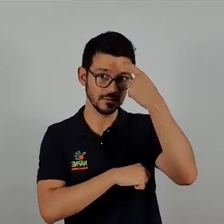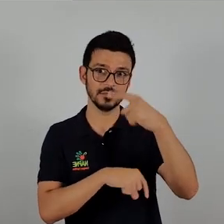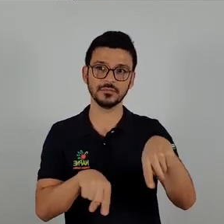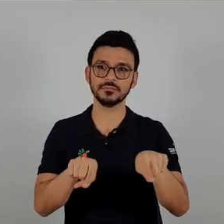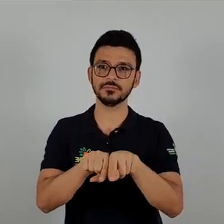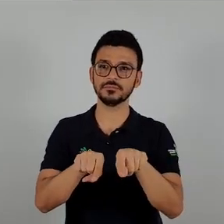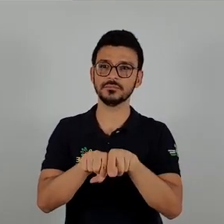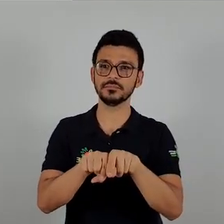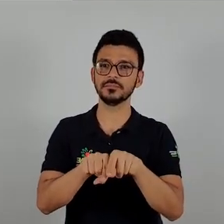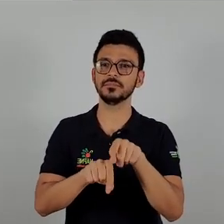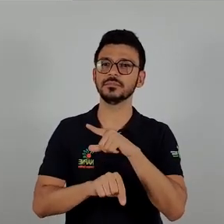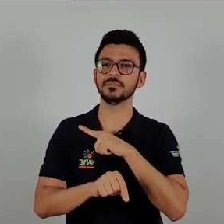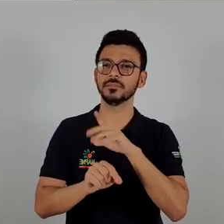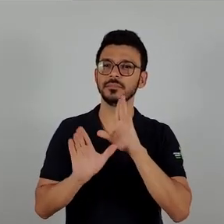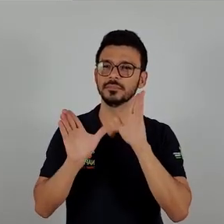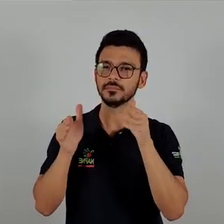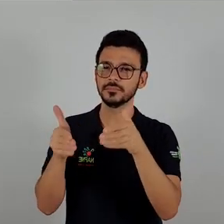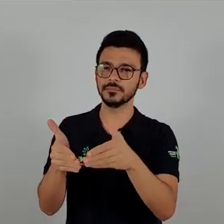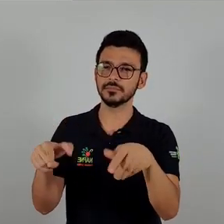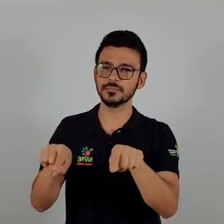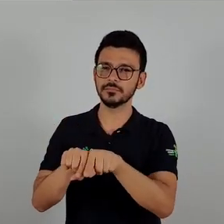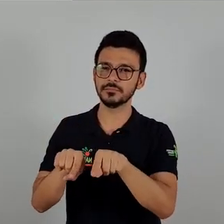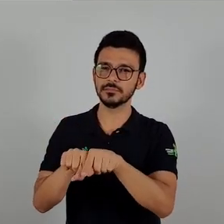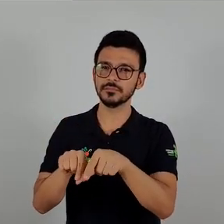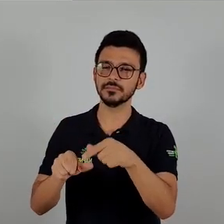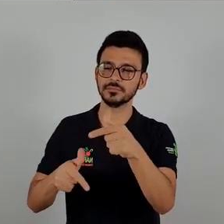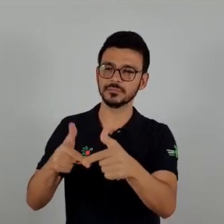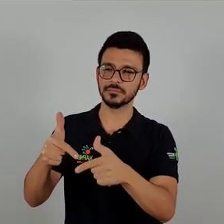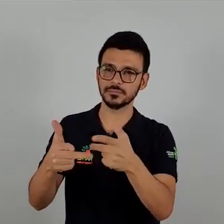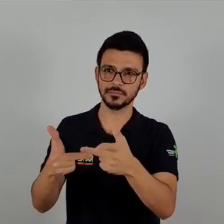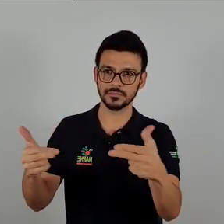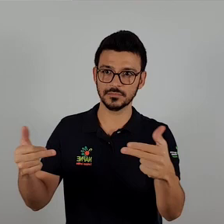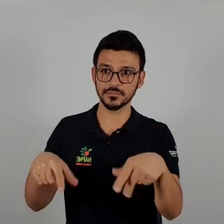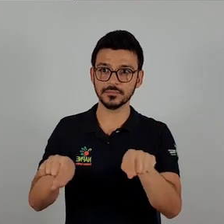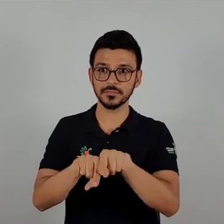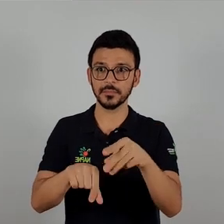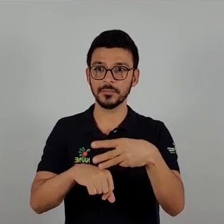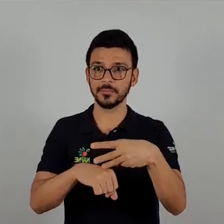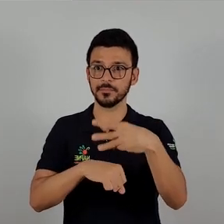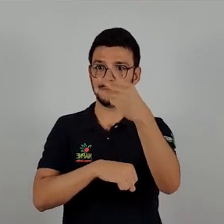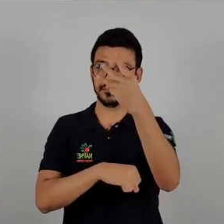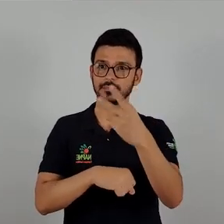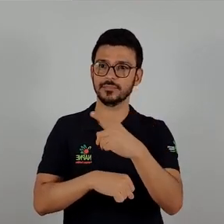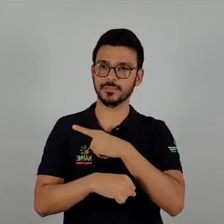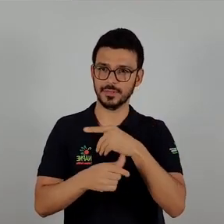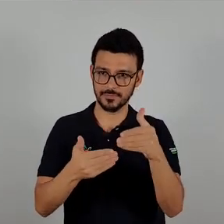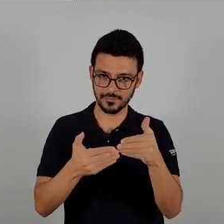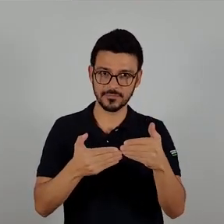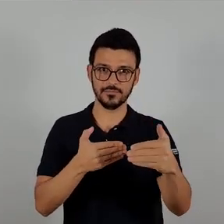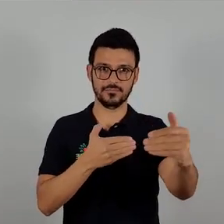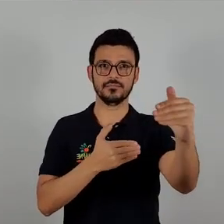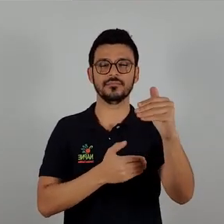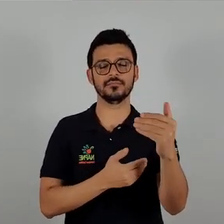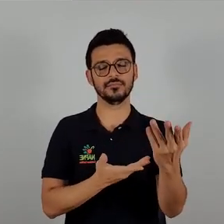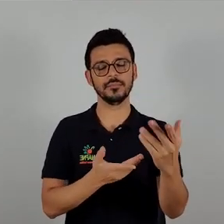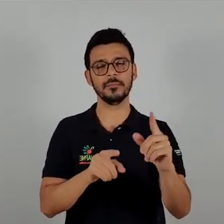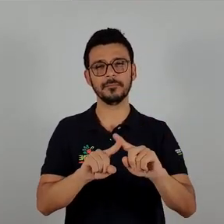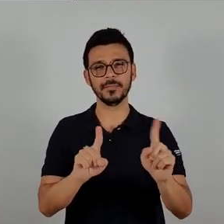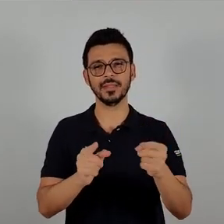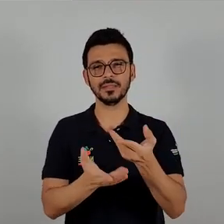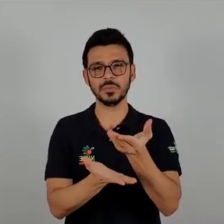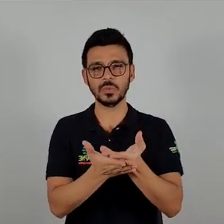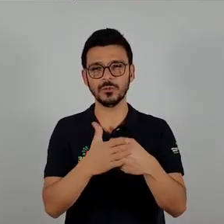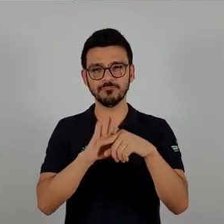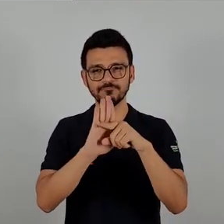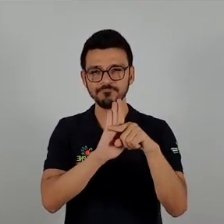não, vem mais pela frente aí, mas, de maneira geral, os estágios mais atuais, estamos no mestrado, do qual eu fiz lá na Espanha, e